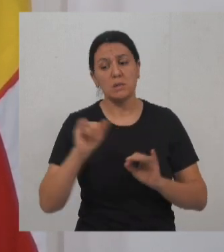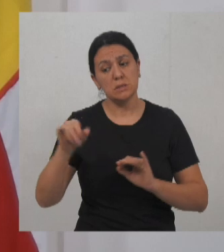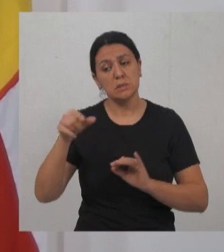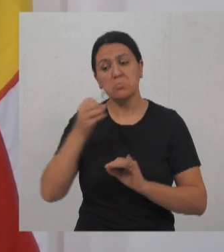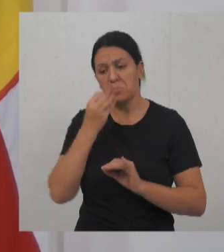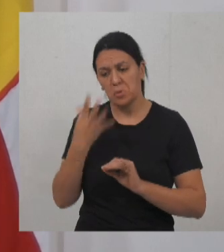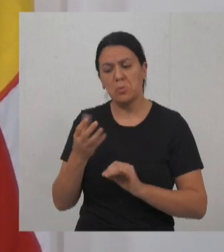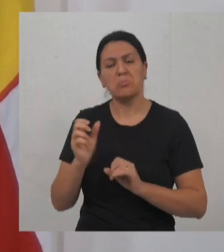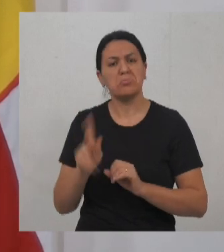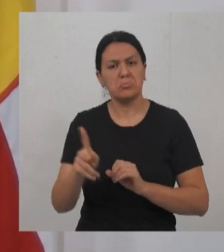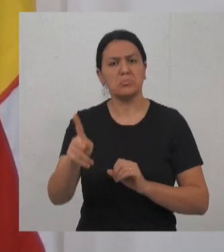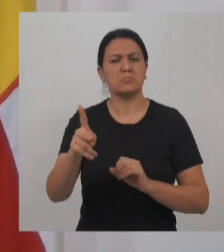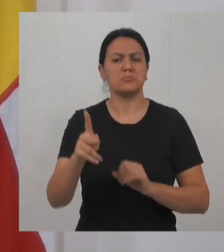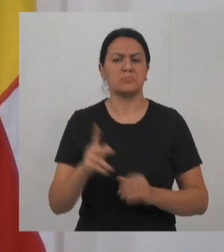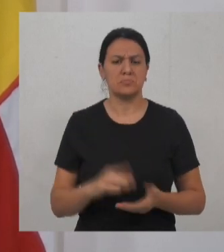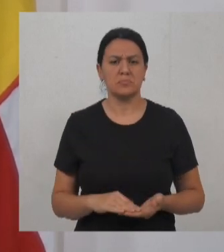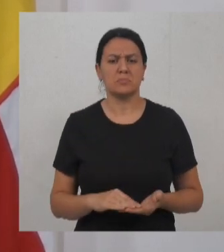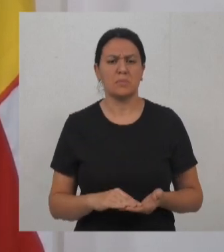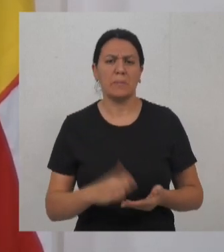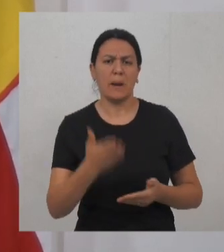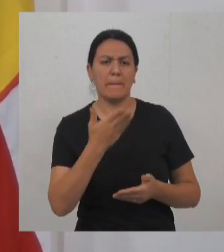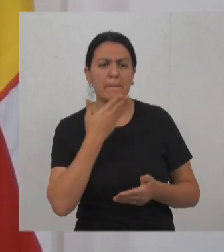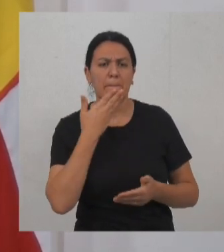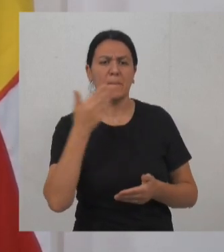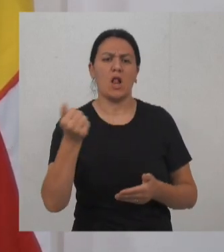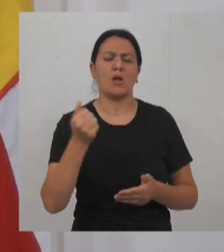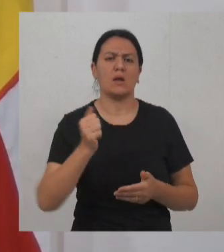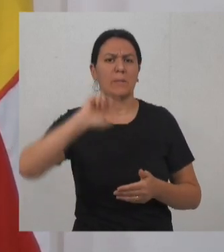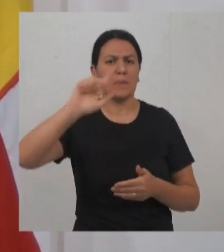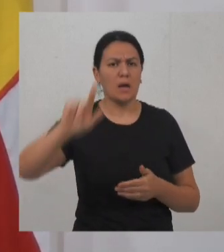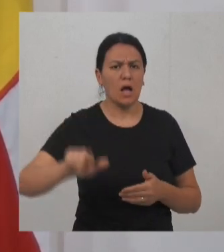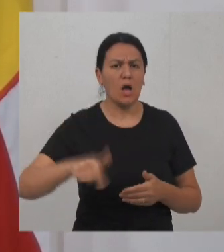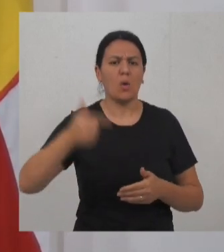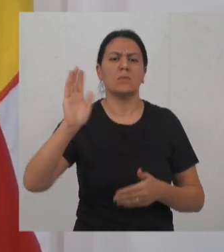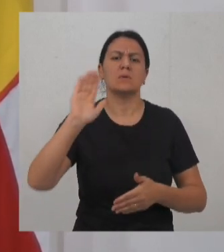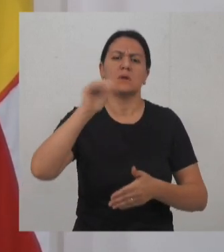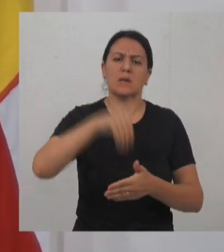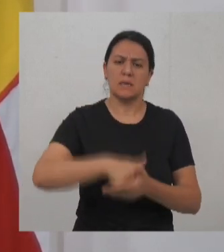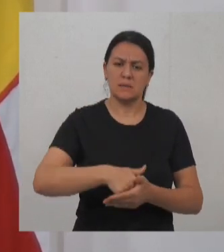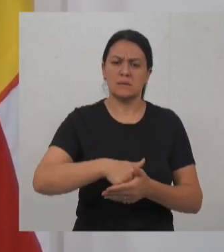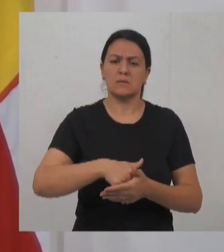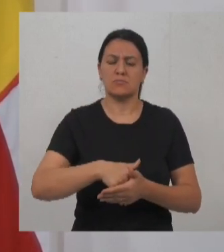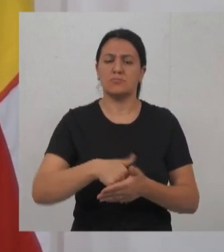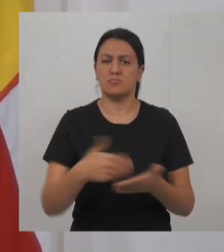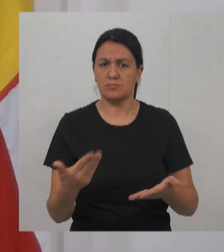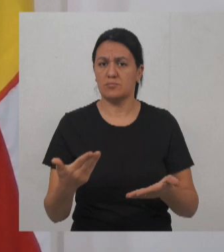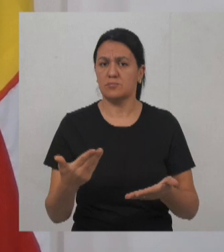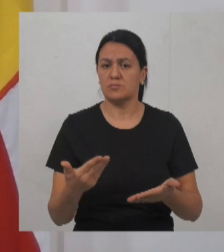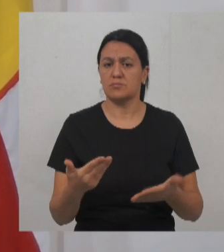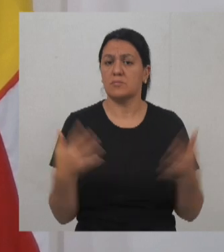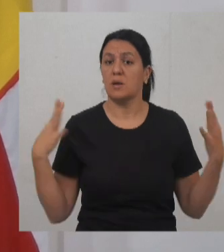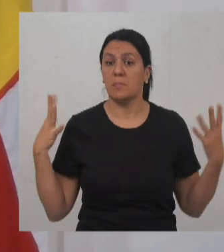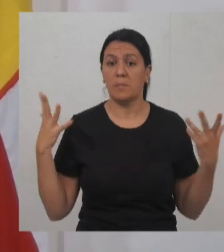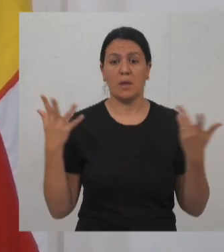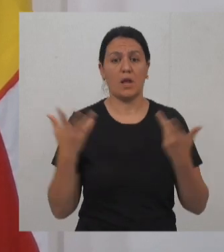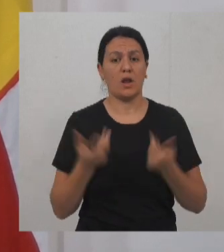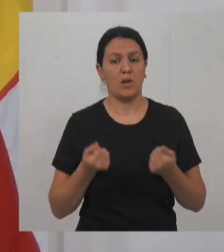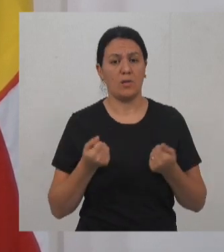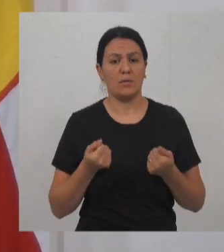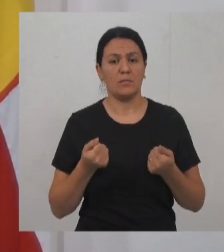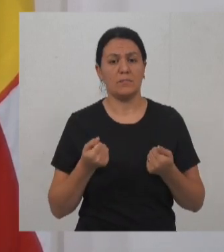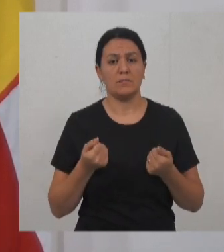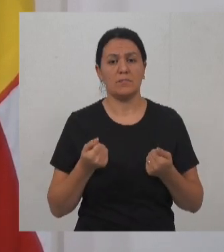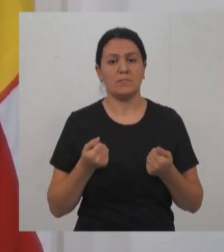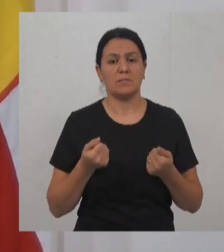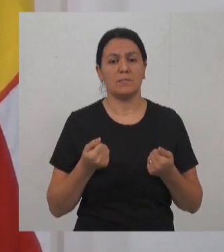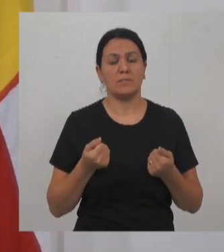e melhoremos aquilo que já funcionou bem, a fim de que na próxima eleição, que será uma eleição extraordinária, serão 6 cadeiras,